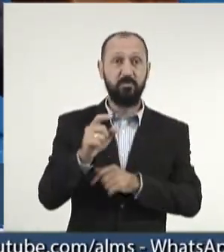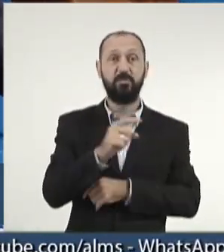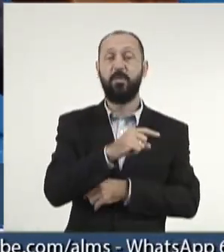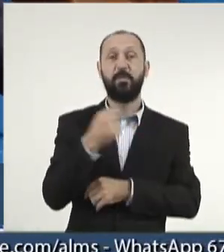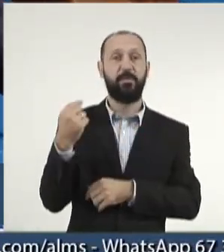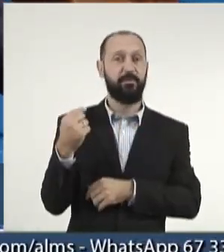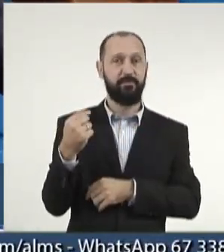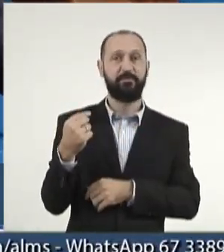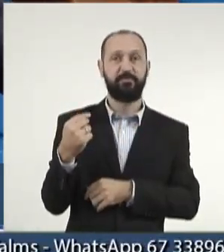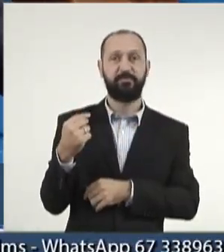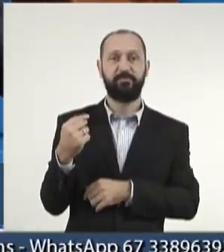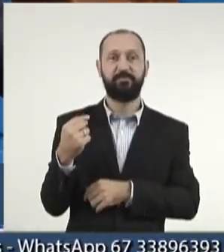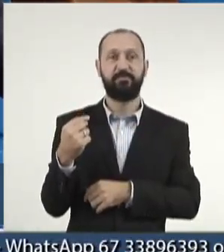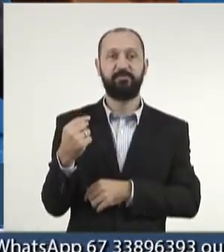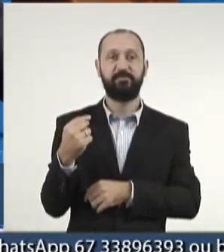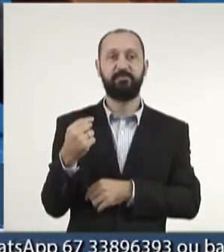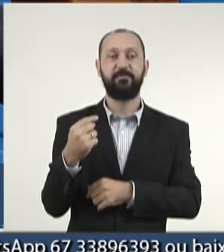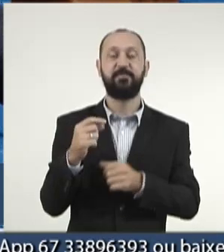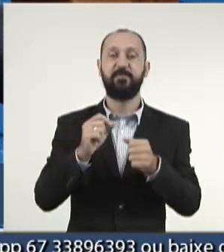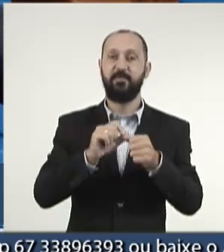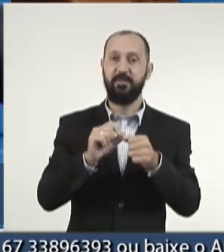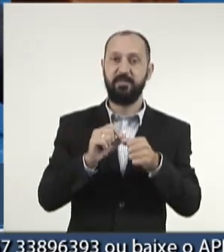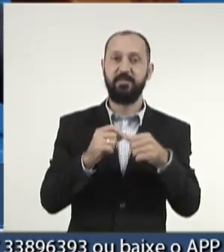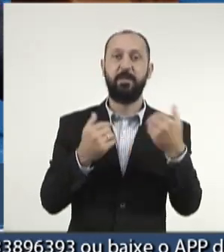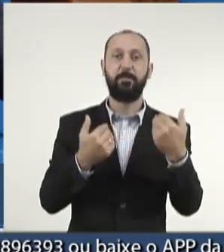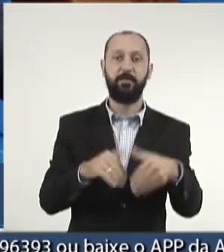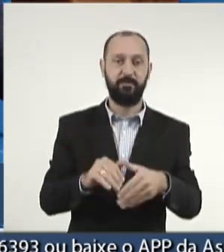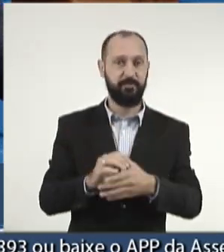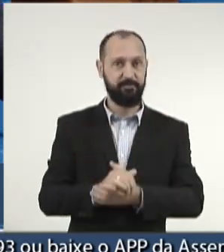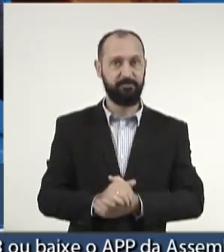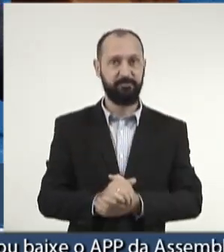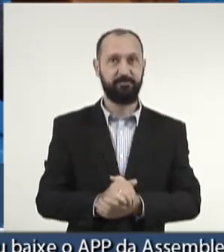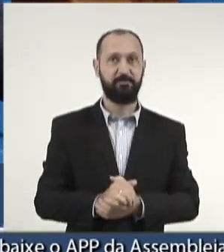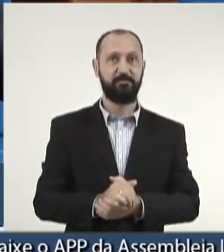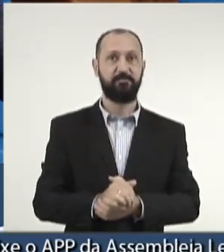a óbito depois da realização desses testes.